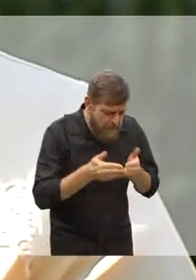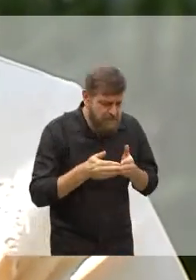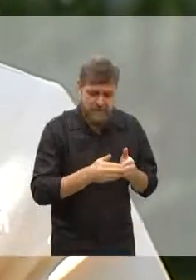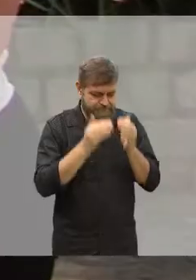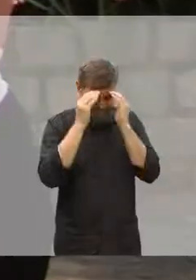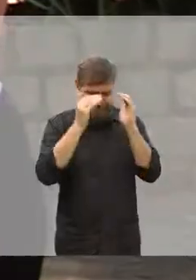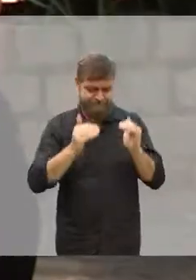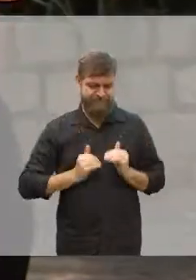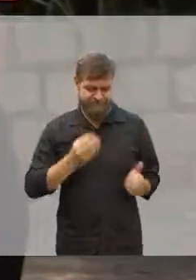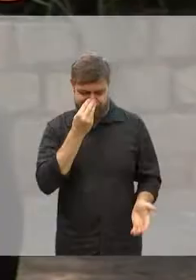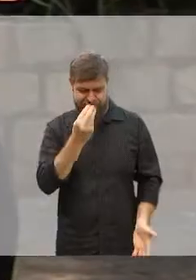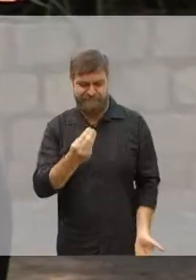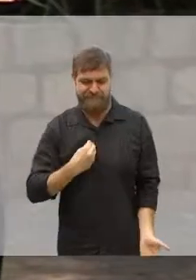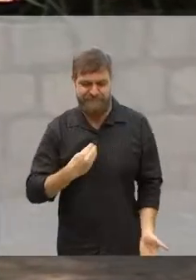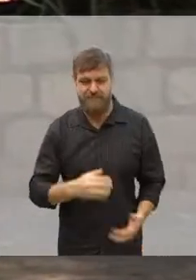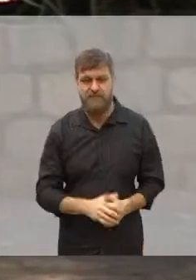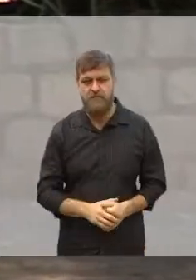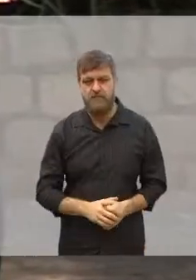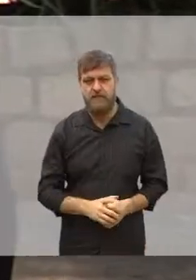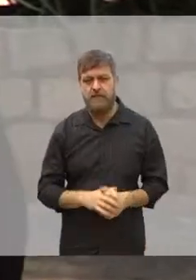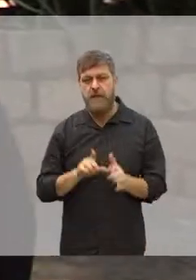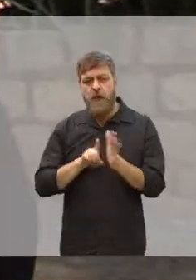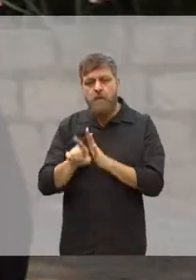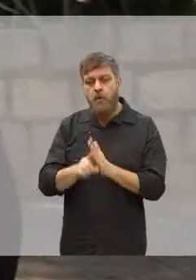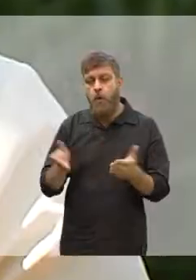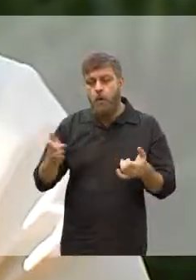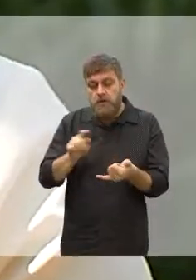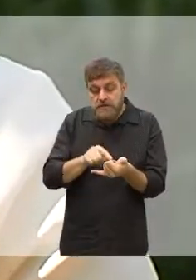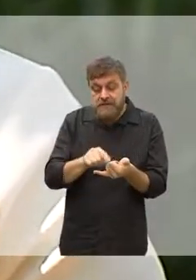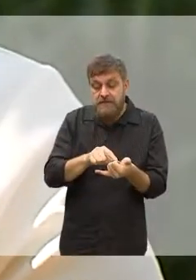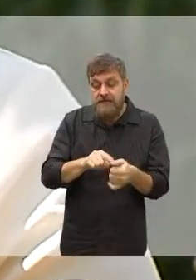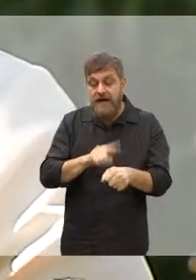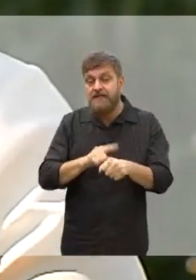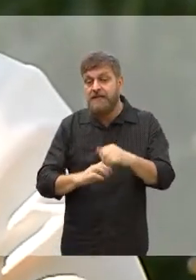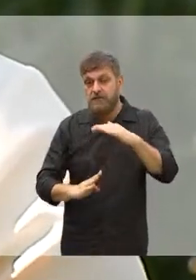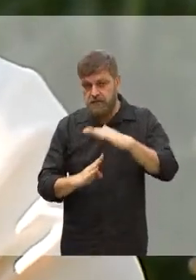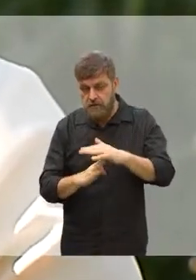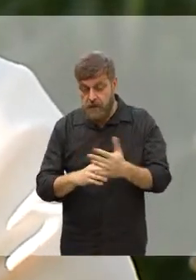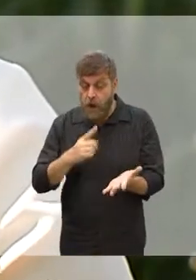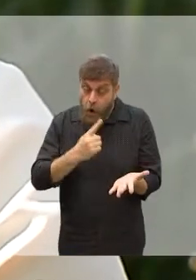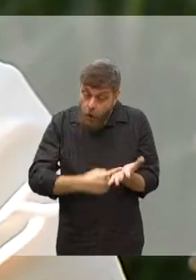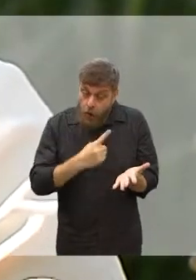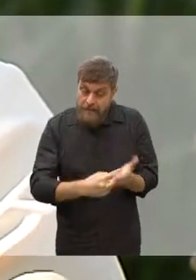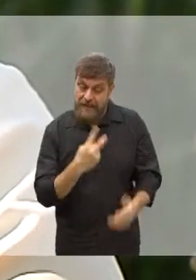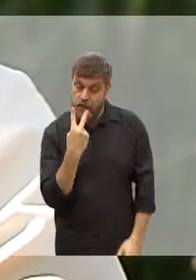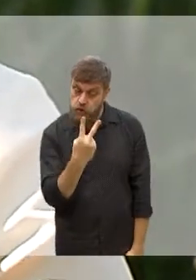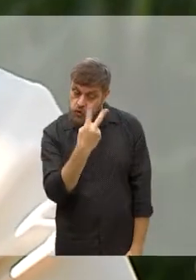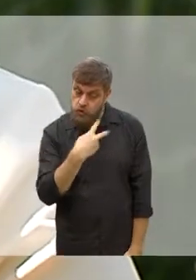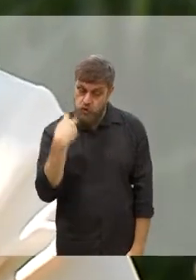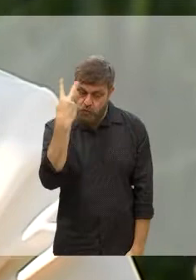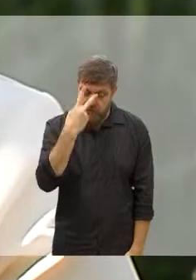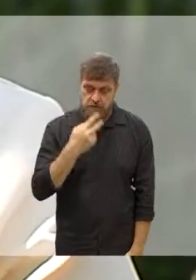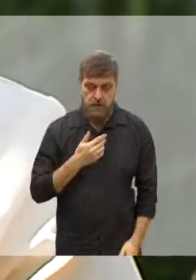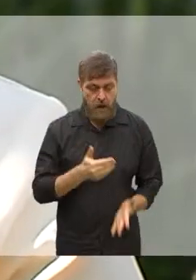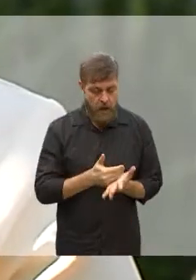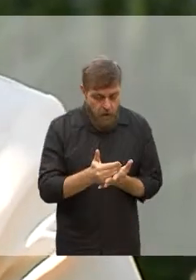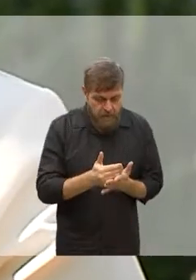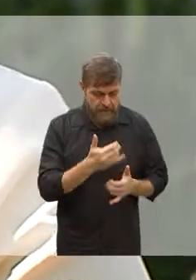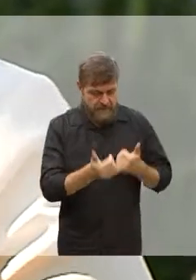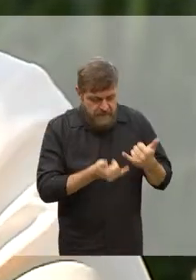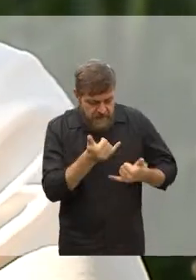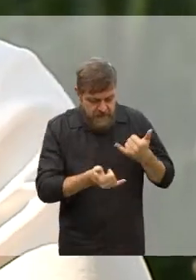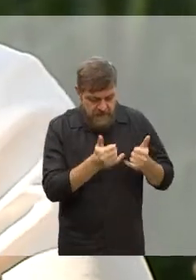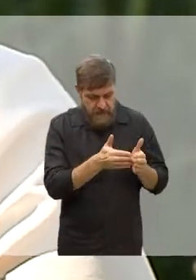né? Hoje ele fica quanto tempo no celular? O combinado é 2 horas por dia. O celular toca para ele começar a